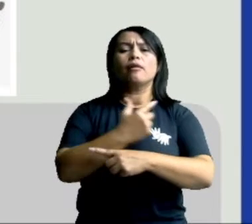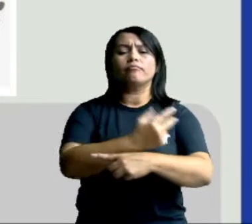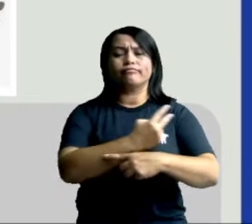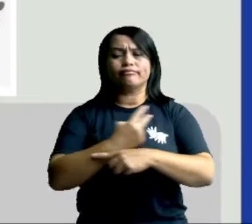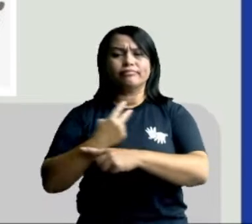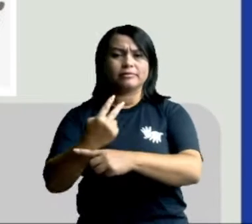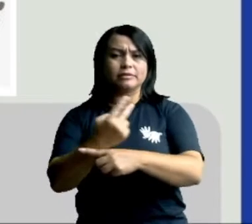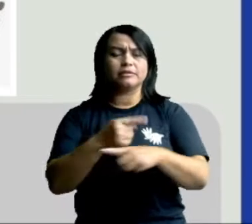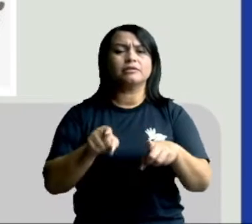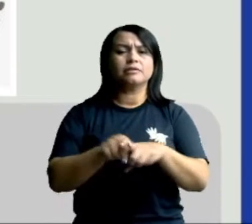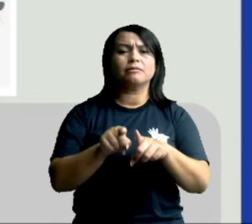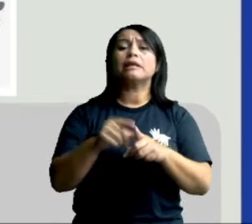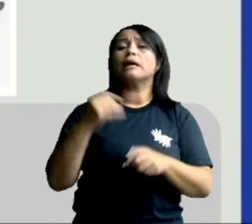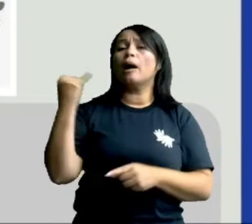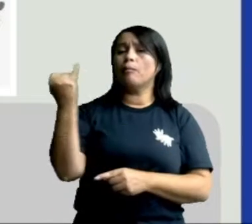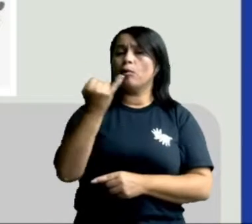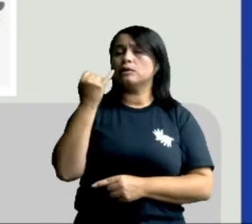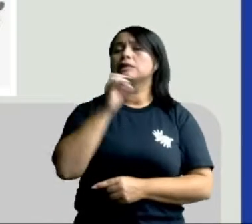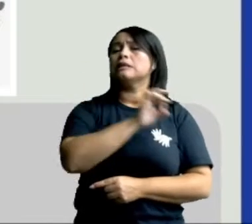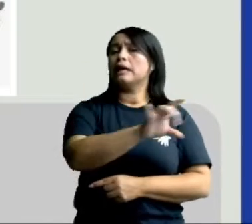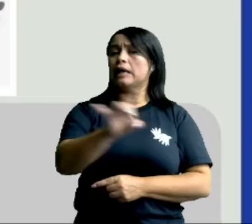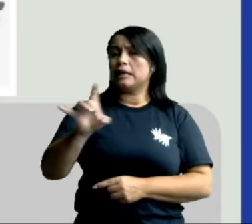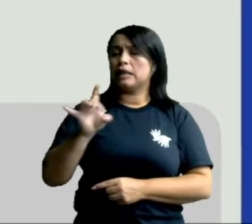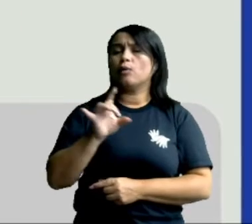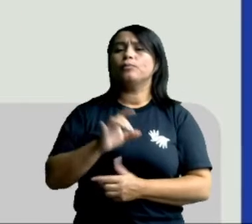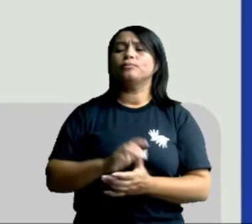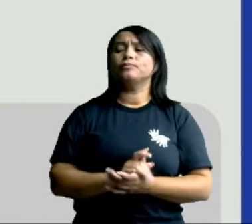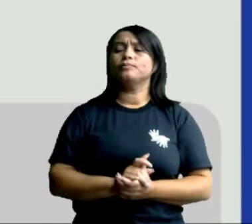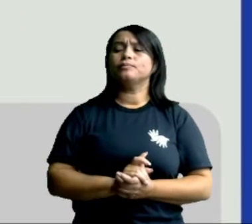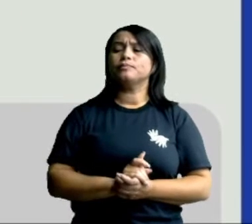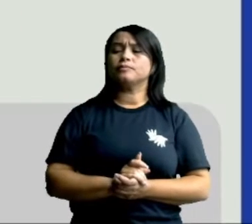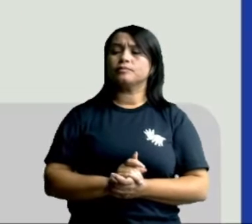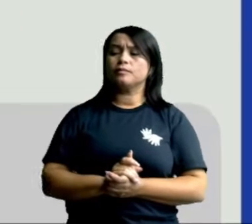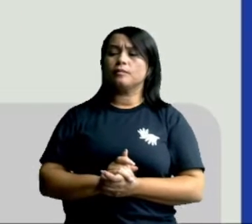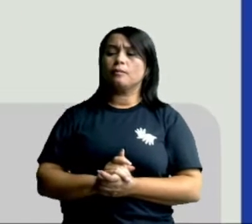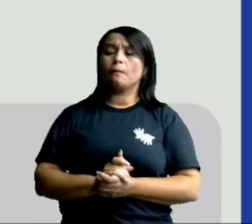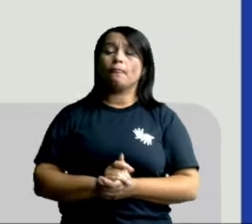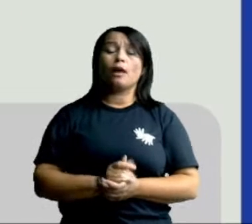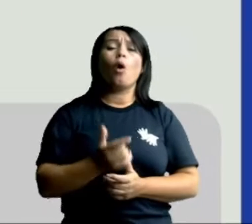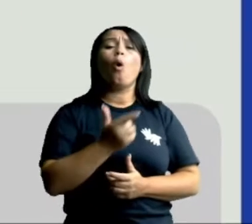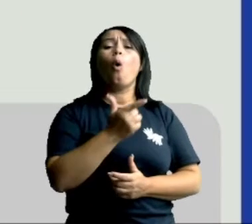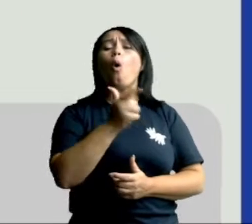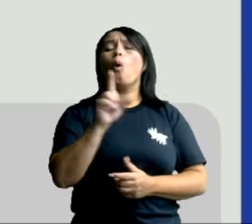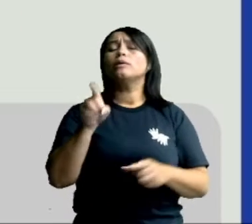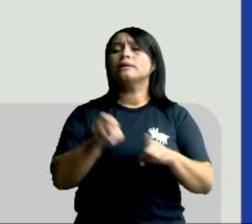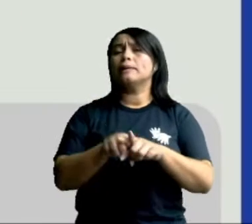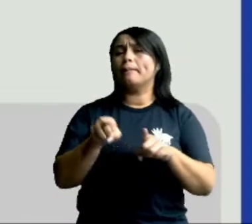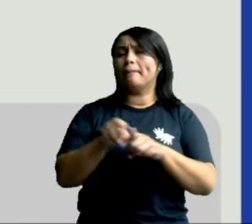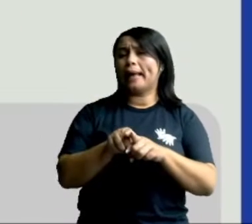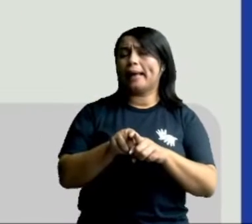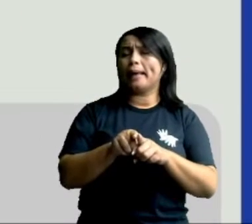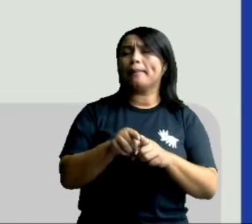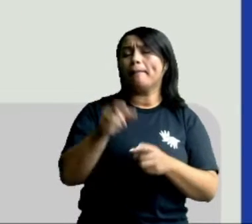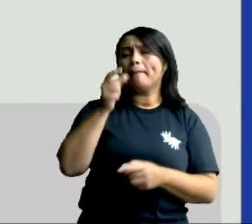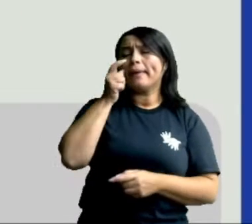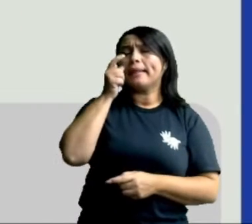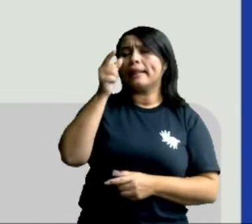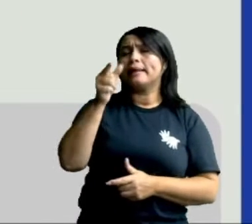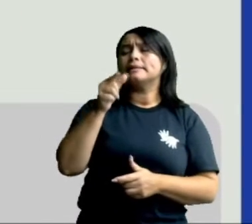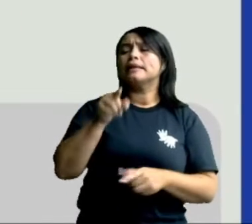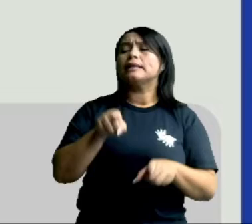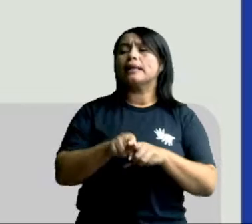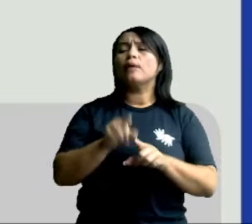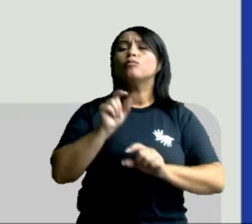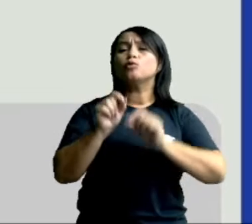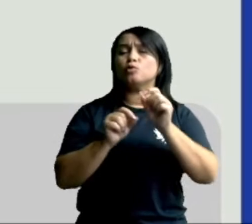responder e ter as funções em cada um desses organismos. Outra questão extremamente interessante, né, é que